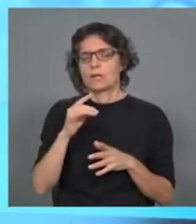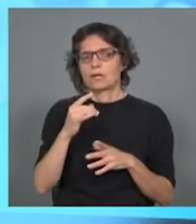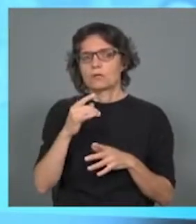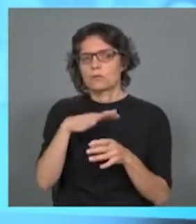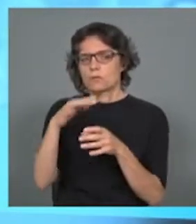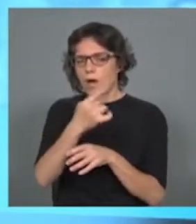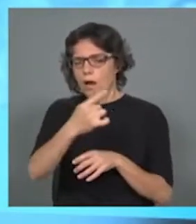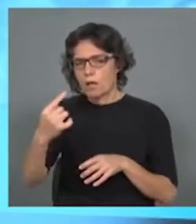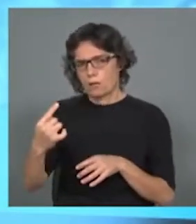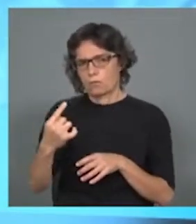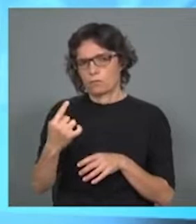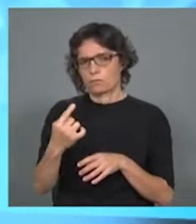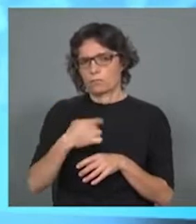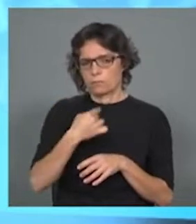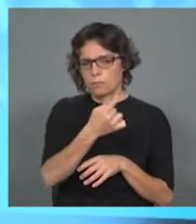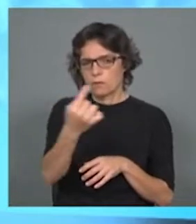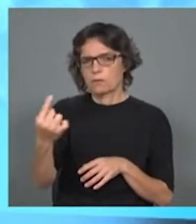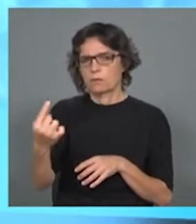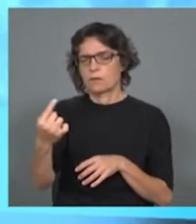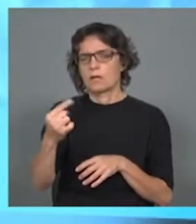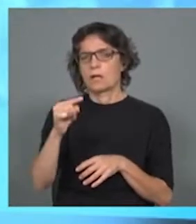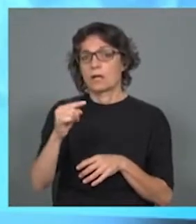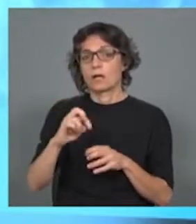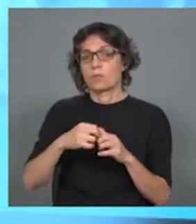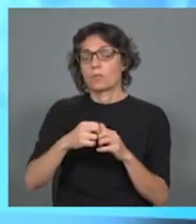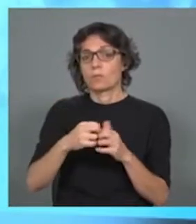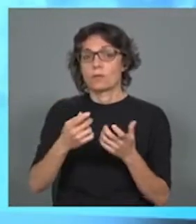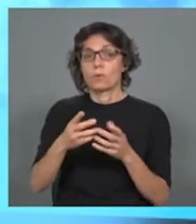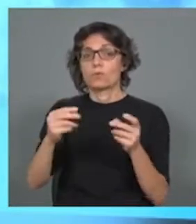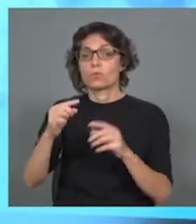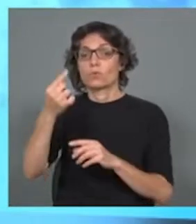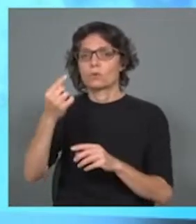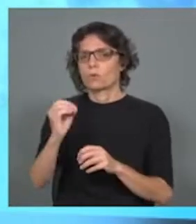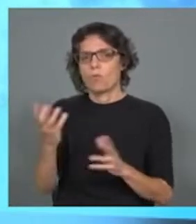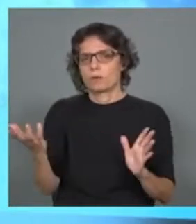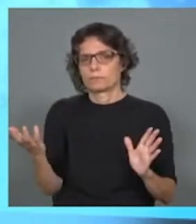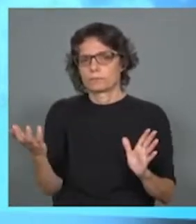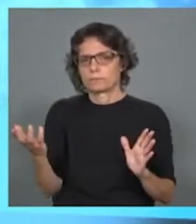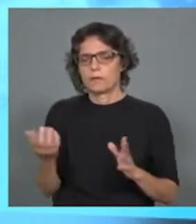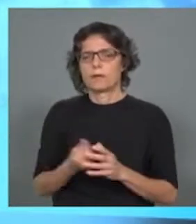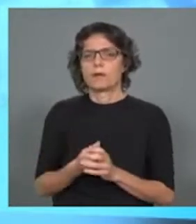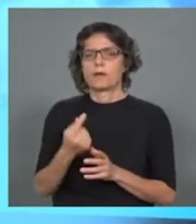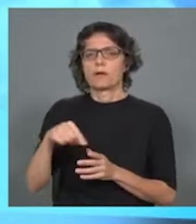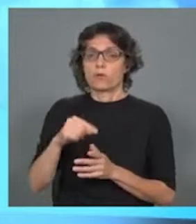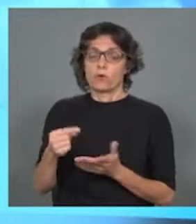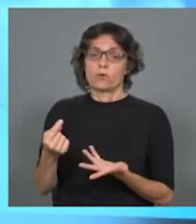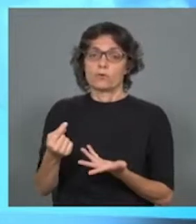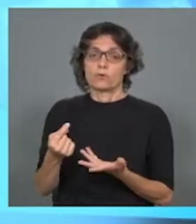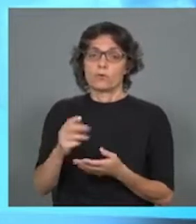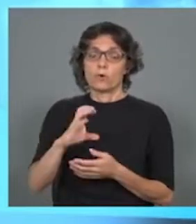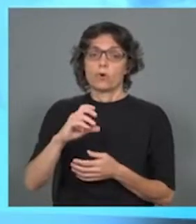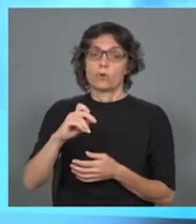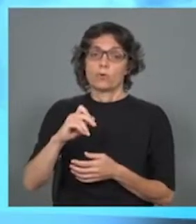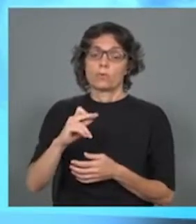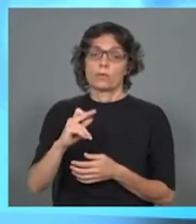das pessoas e não existe uma solução universal. Realmente, nós, ao nível das Caritas